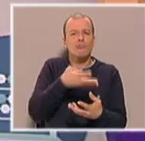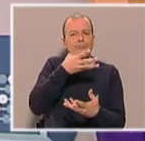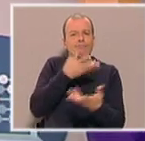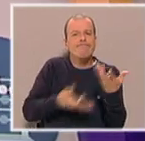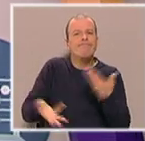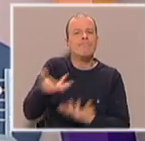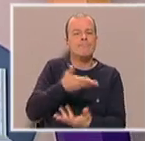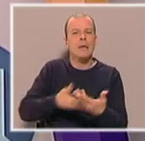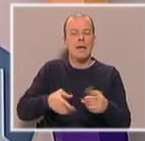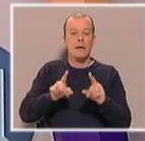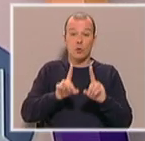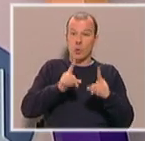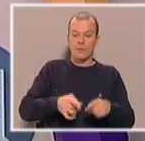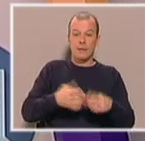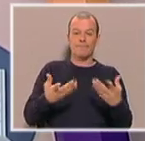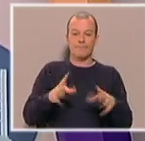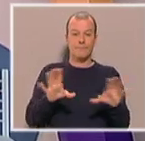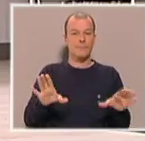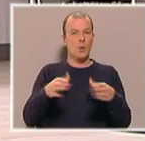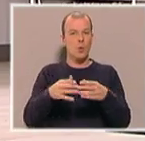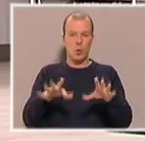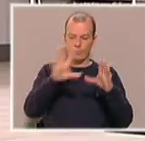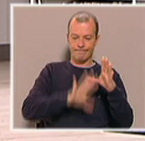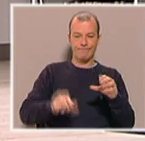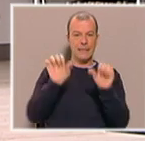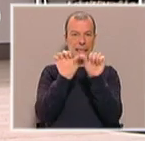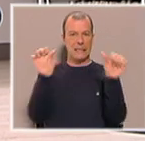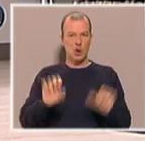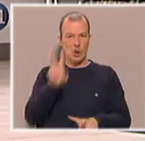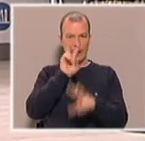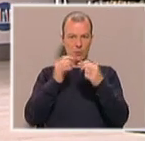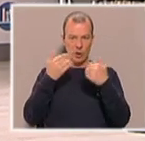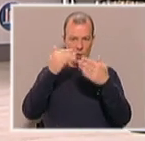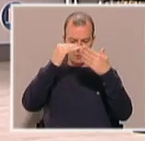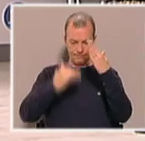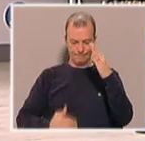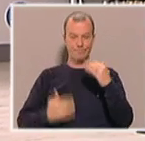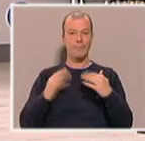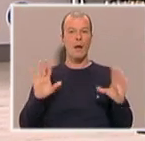sobre... Vamos começar com a constituição e funcionamento do sistema respiratório.